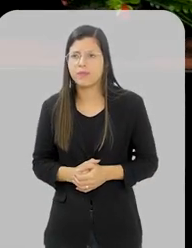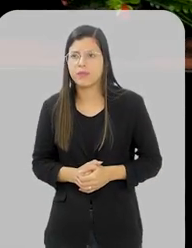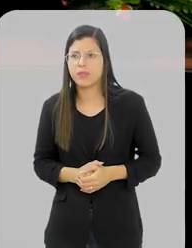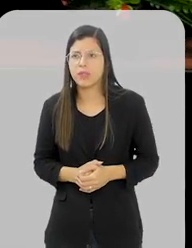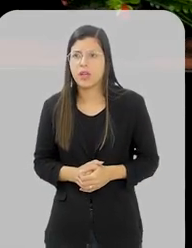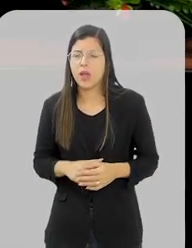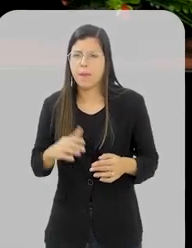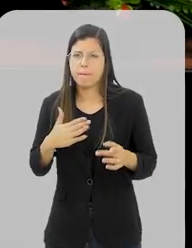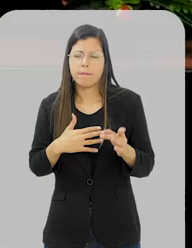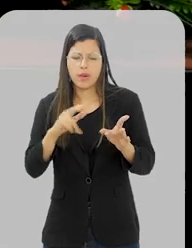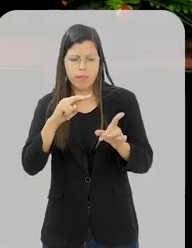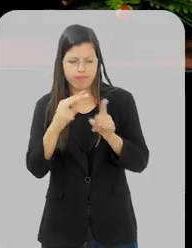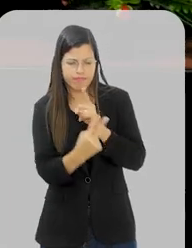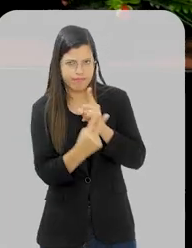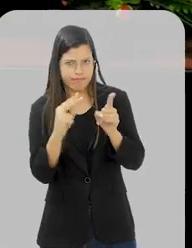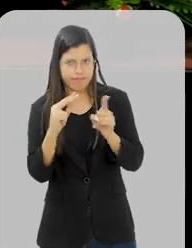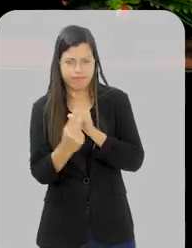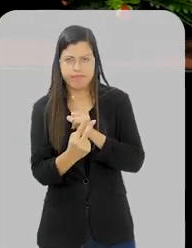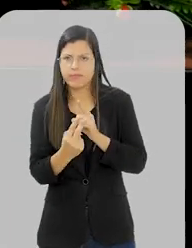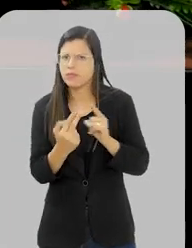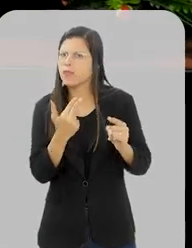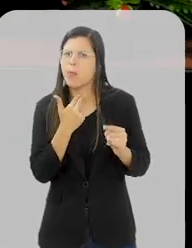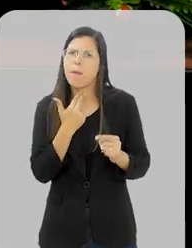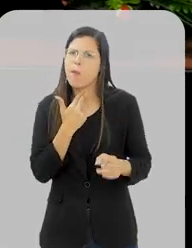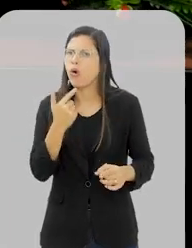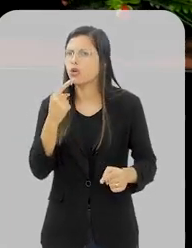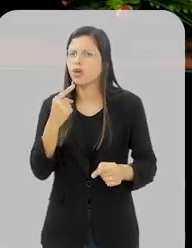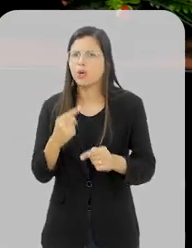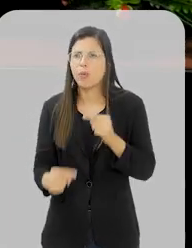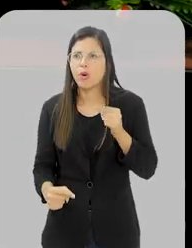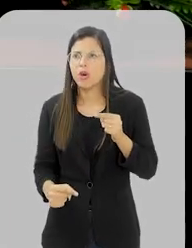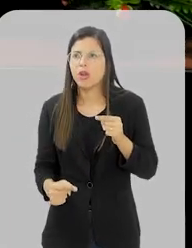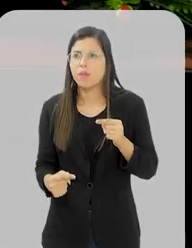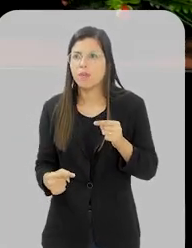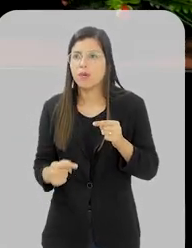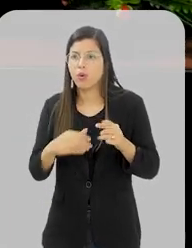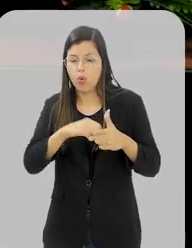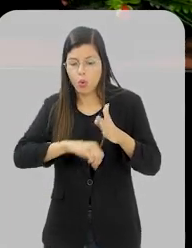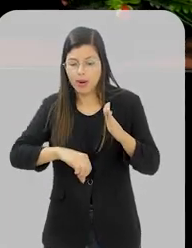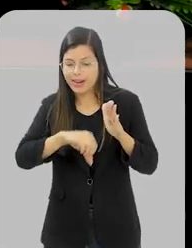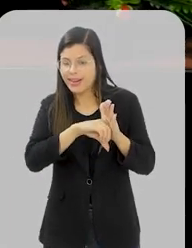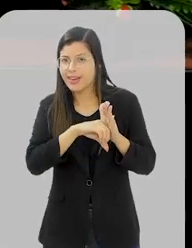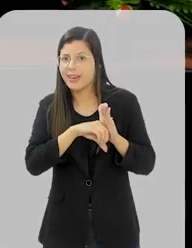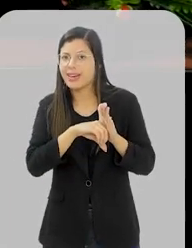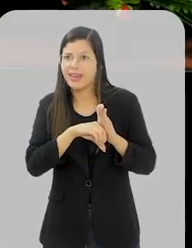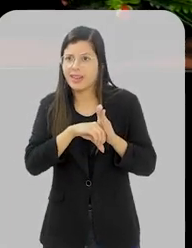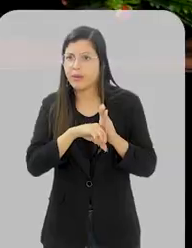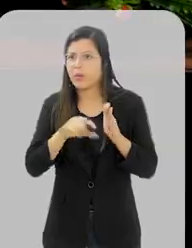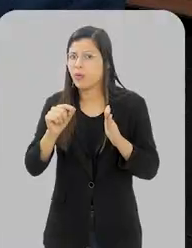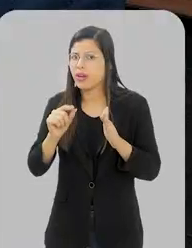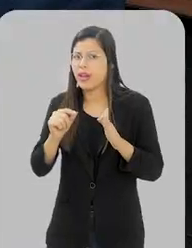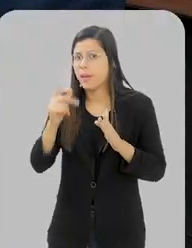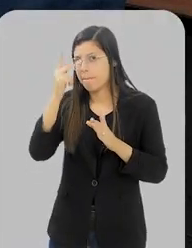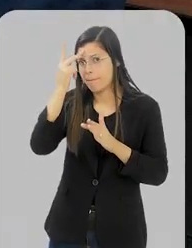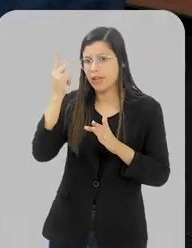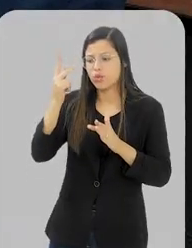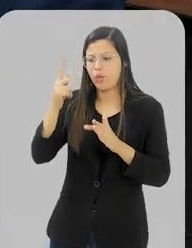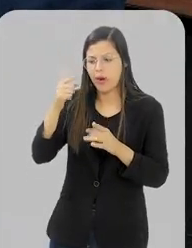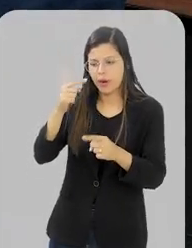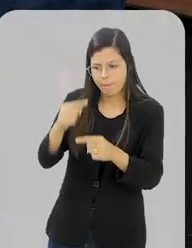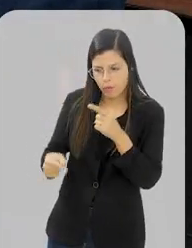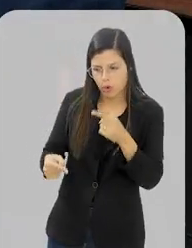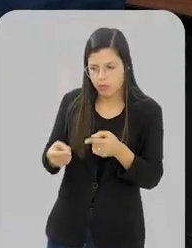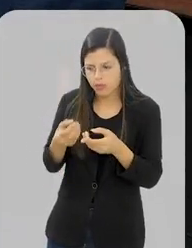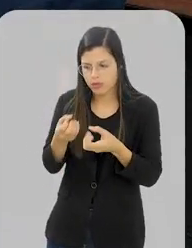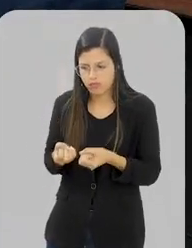Então dentro dessa Ótica eu acho que não tem como proibir eu acho que isso isso o crime é proibir deveria ser penalizado